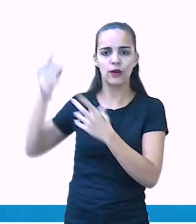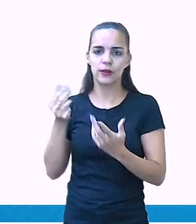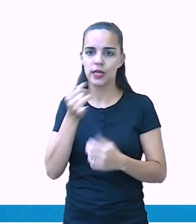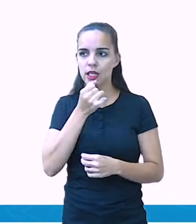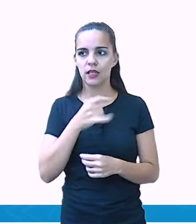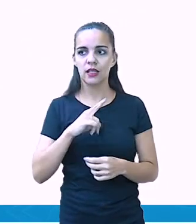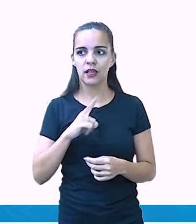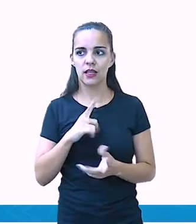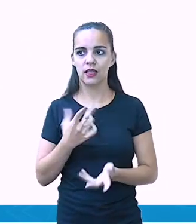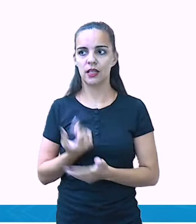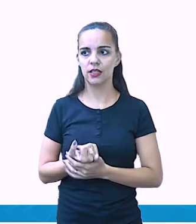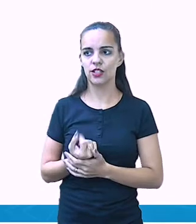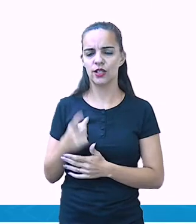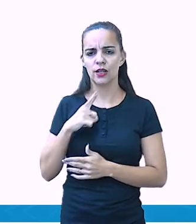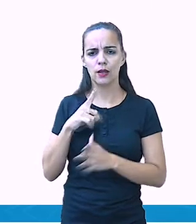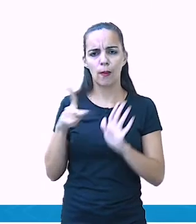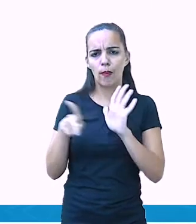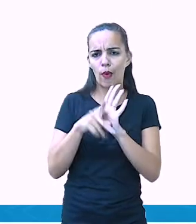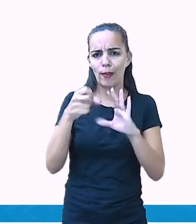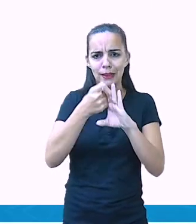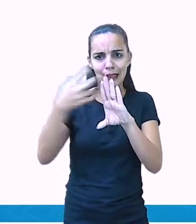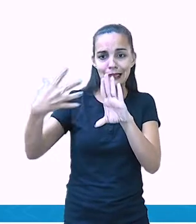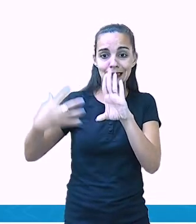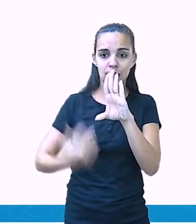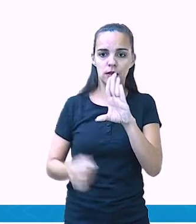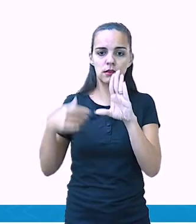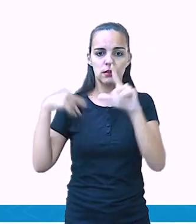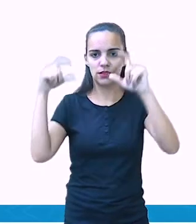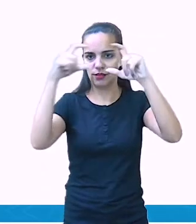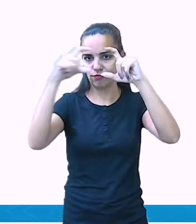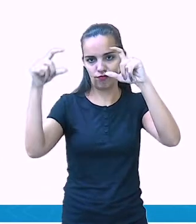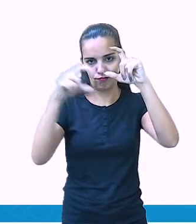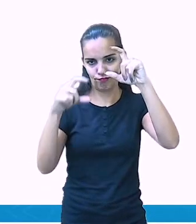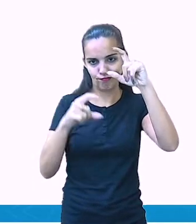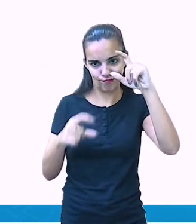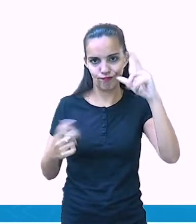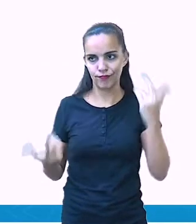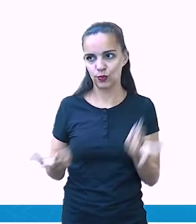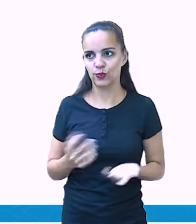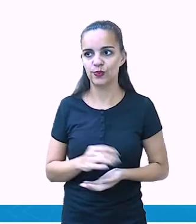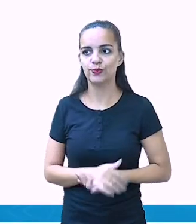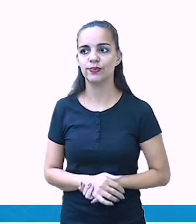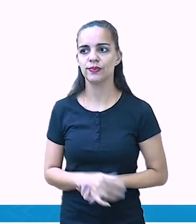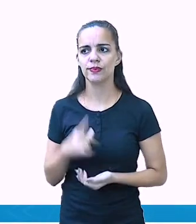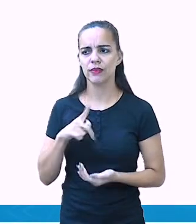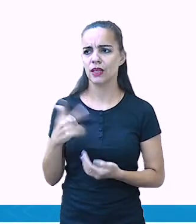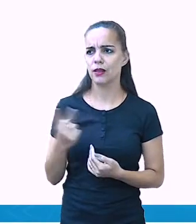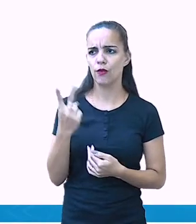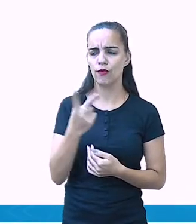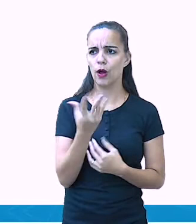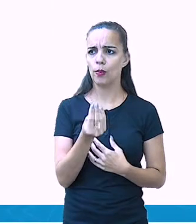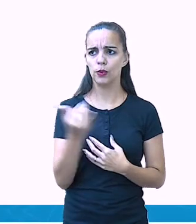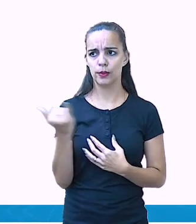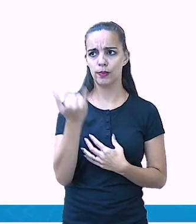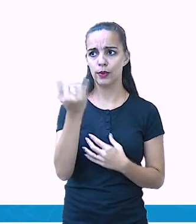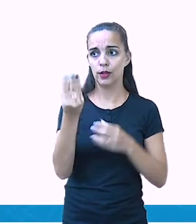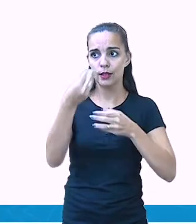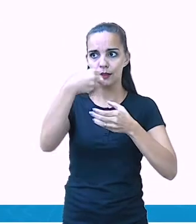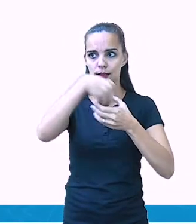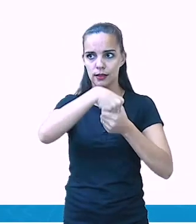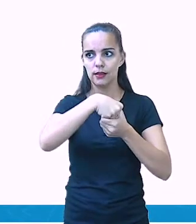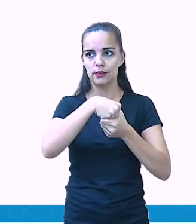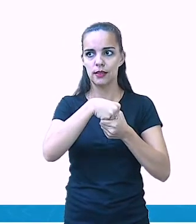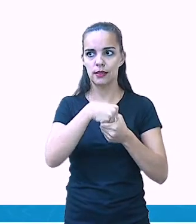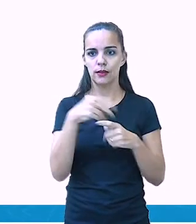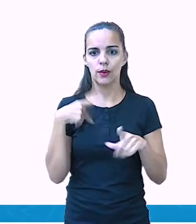balões são muito característicos das histórias em quadrinhos. Por quê? Os balões, eles expressam através do